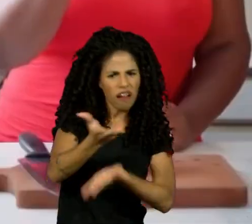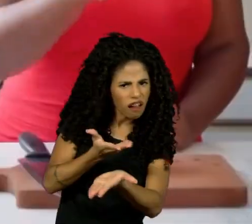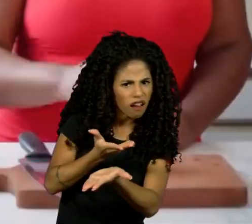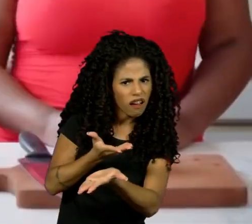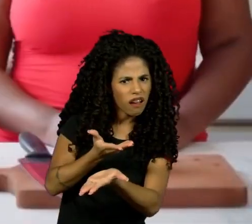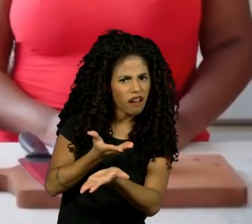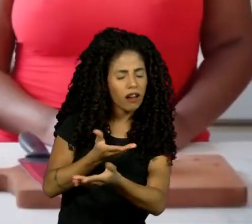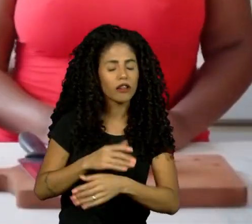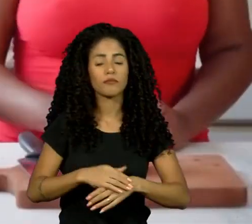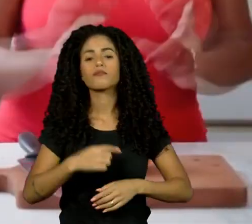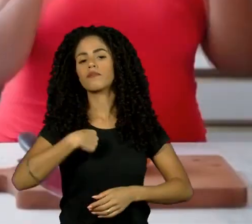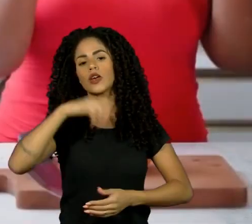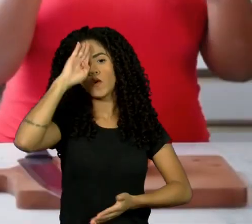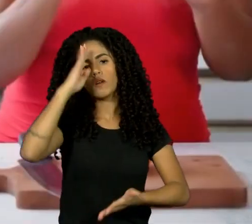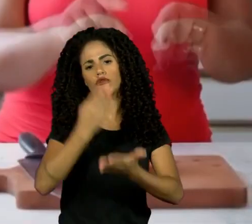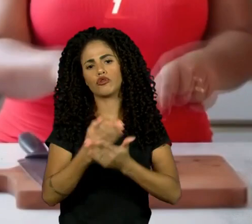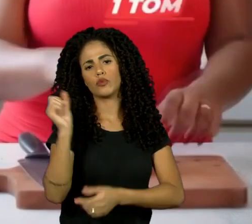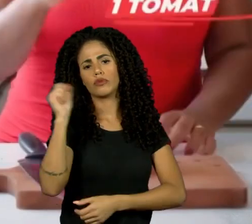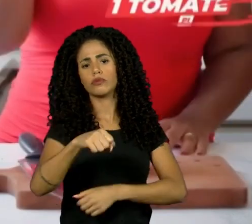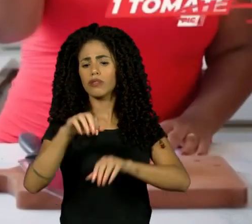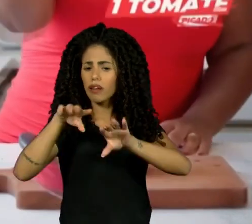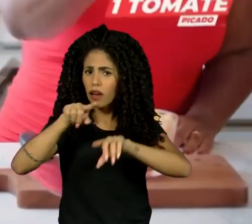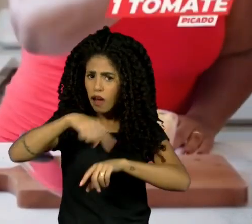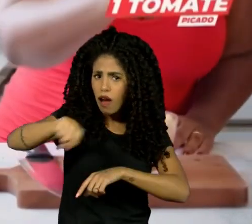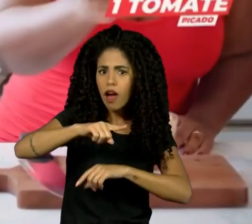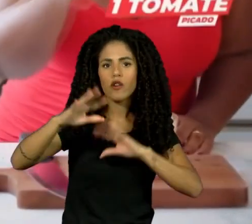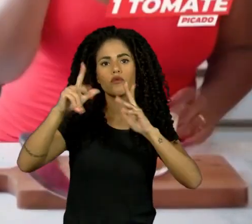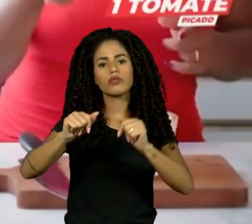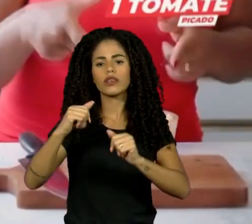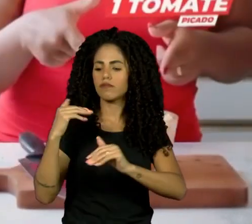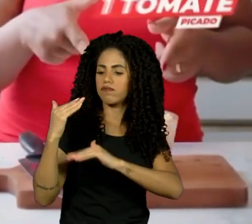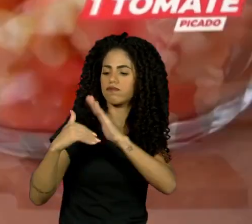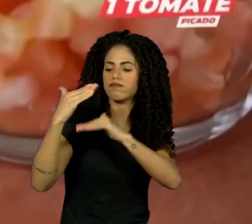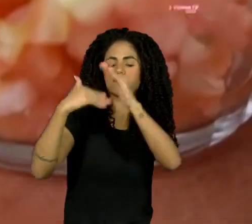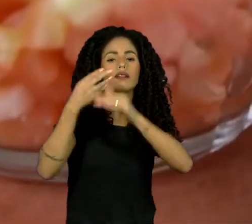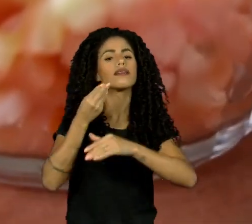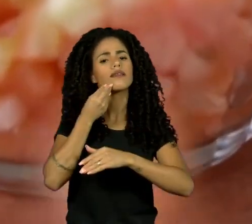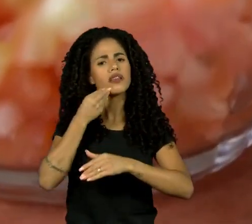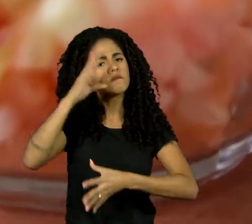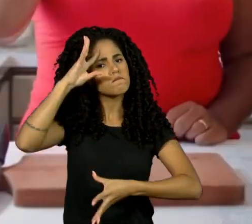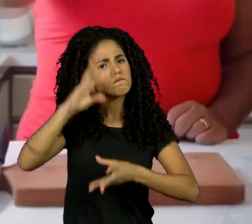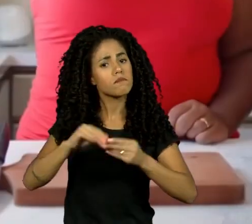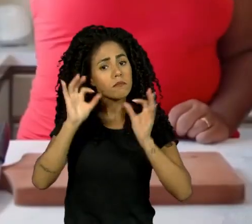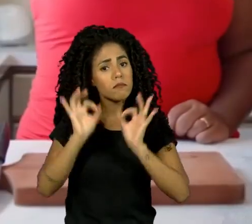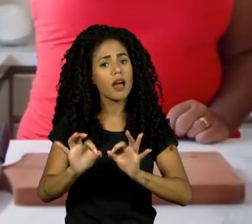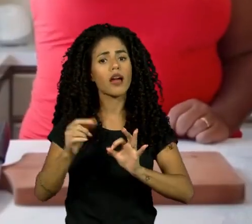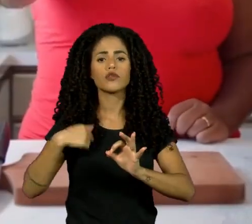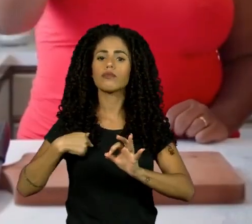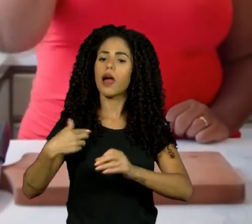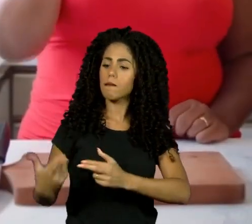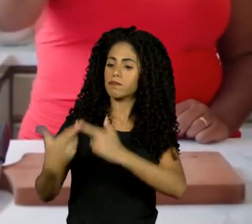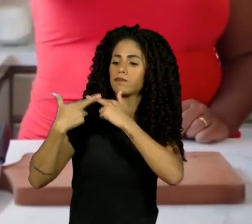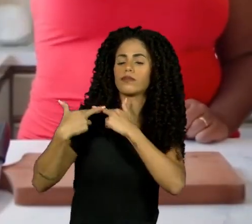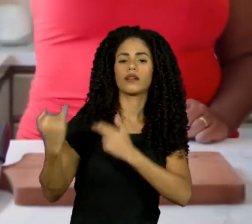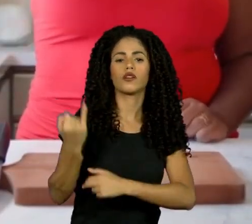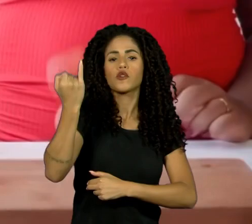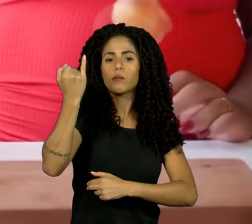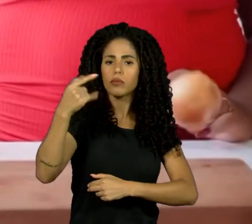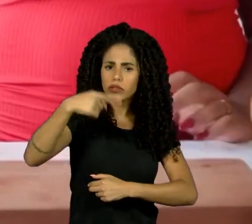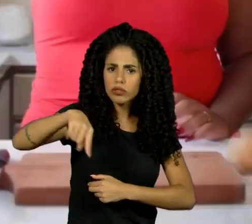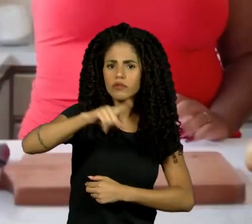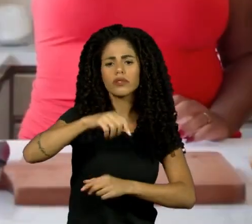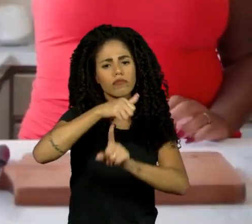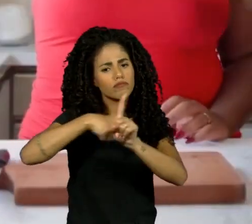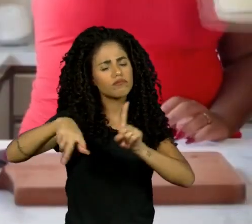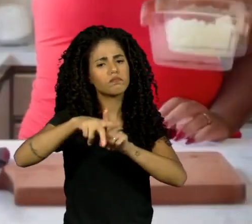Eu acredito, né, que toda pessoa que tem um grande alcance deveria compreender o seu papel social. Se você tem um grande